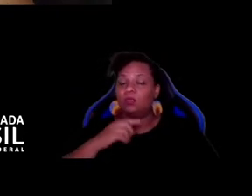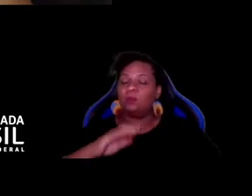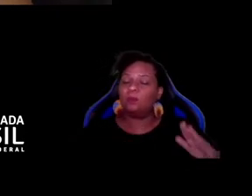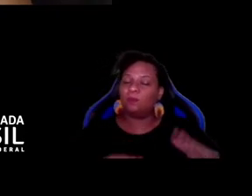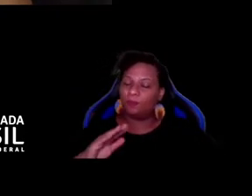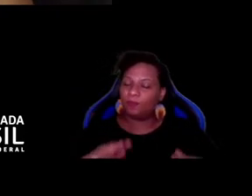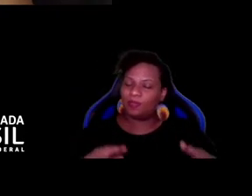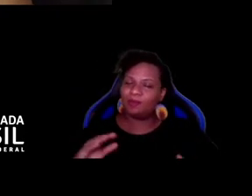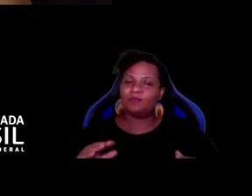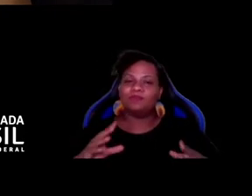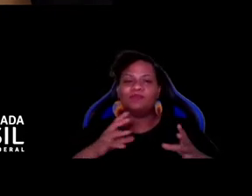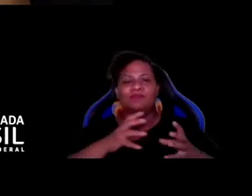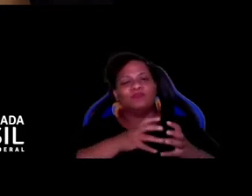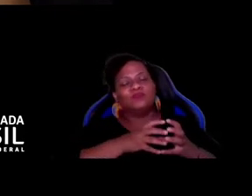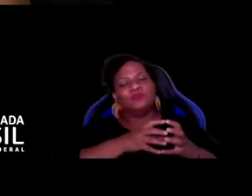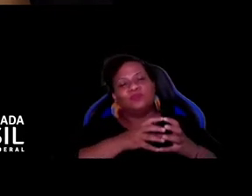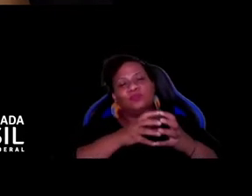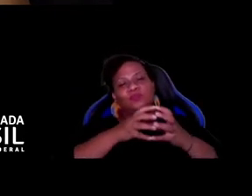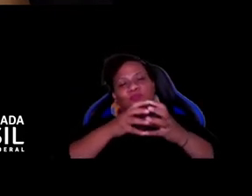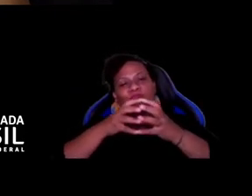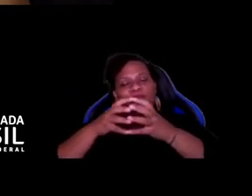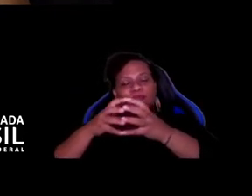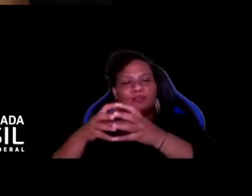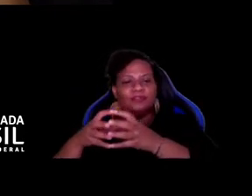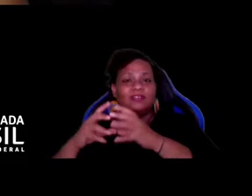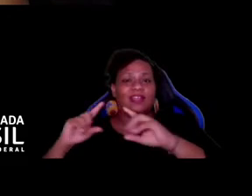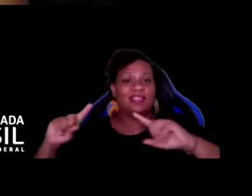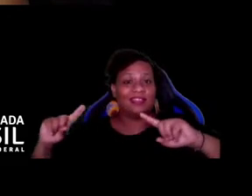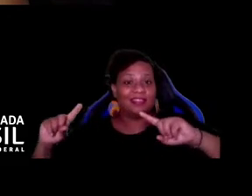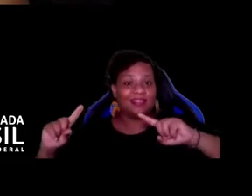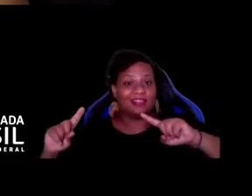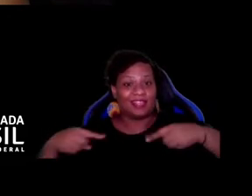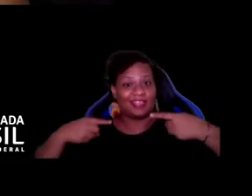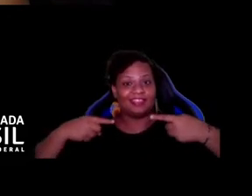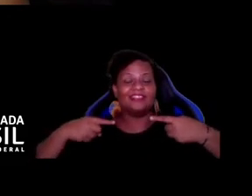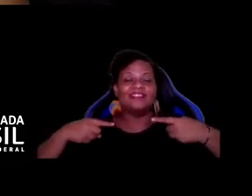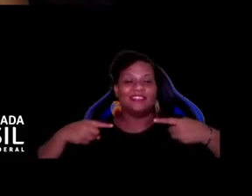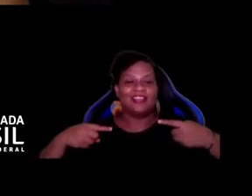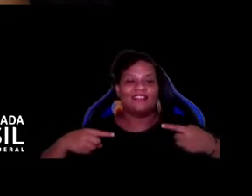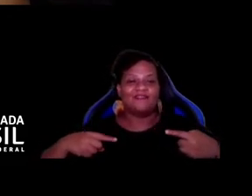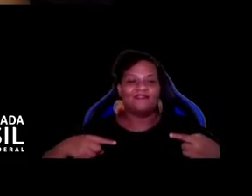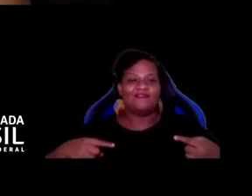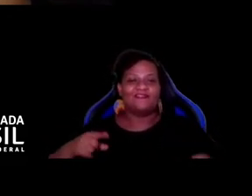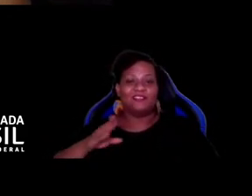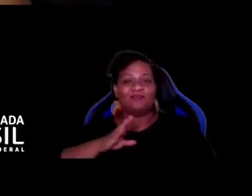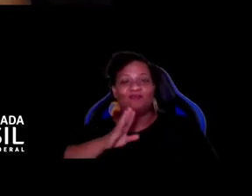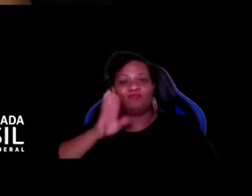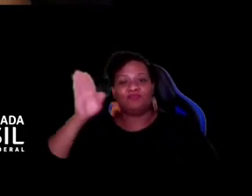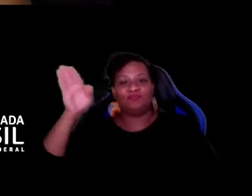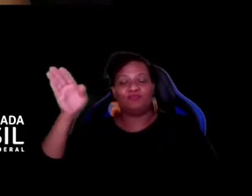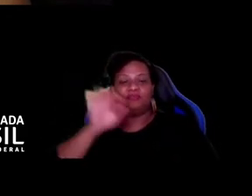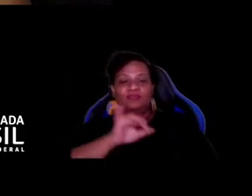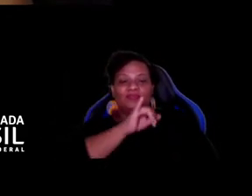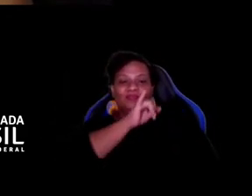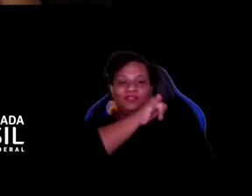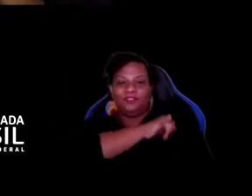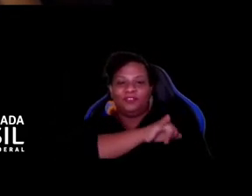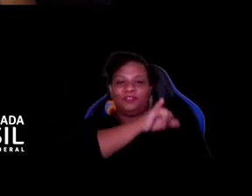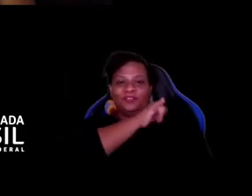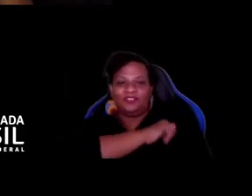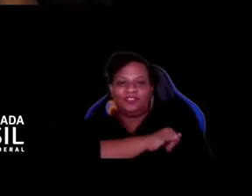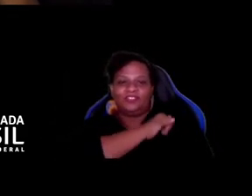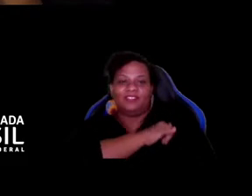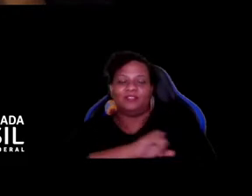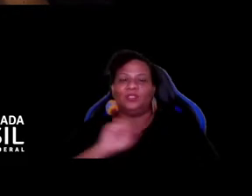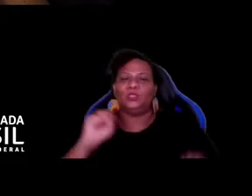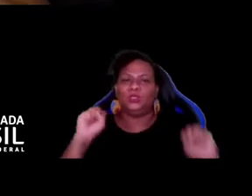Então, nós fomos nesse desafio, né, para o Rio, e fizemos vários shows,